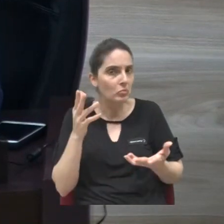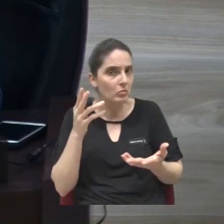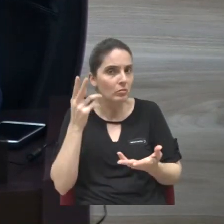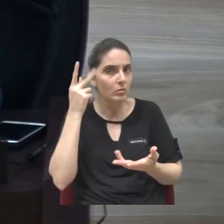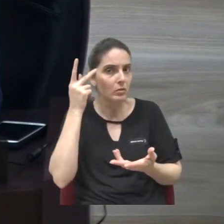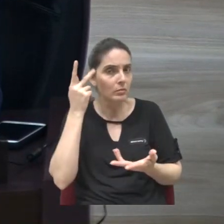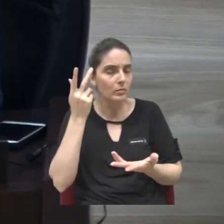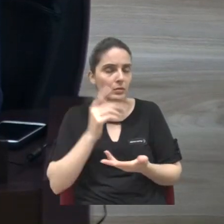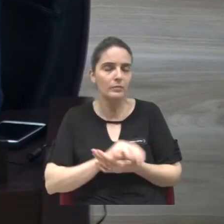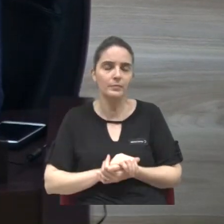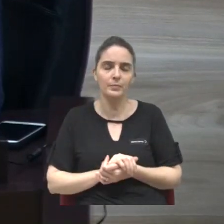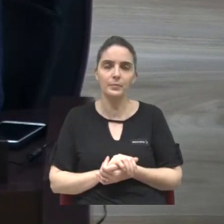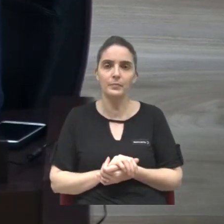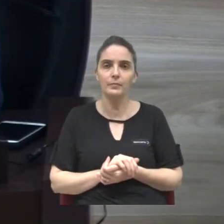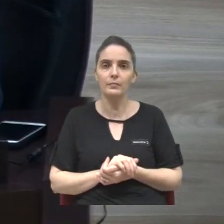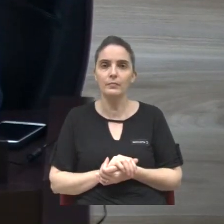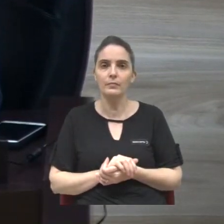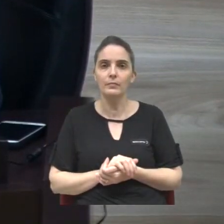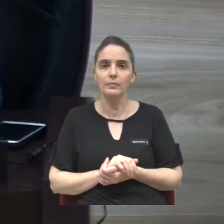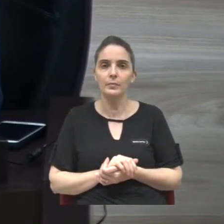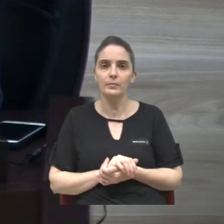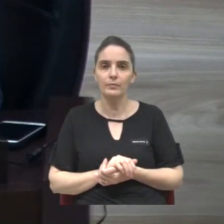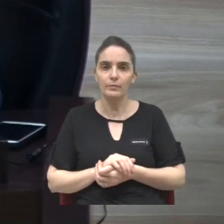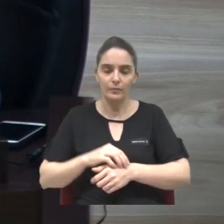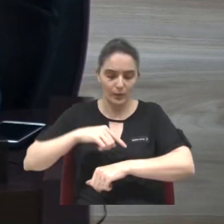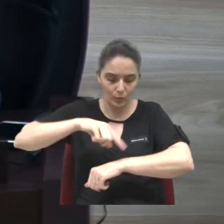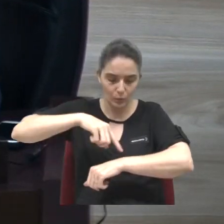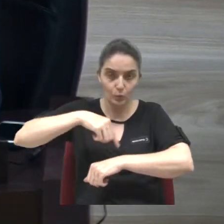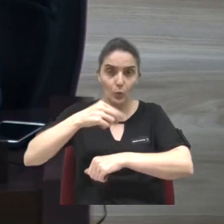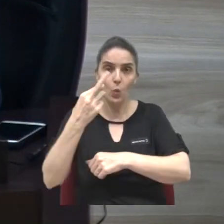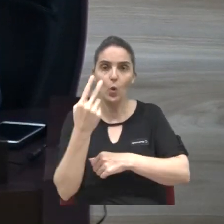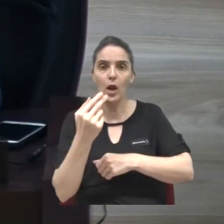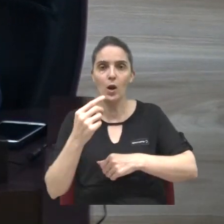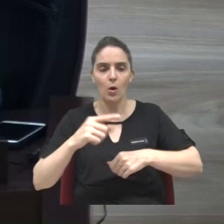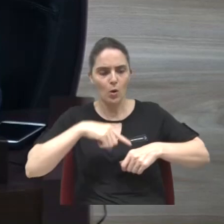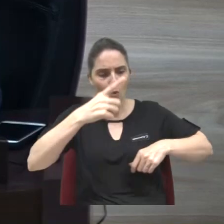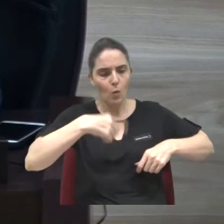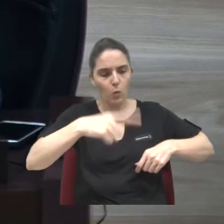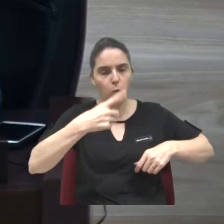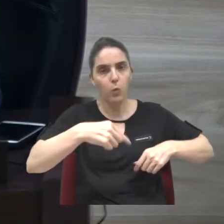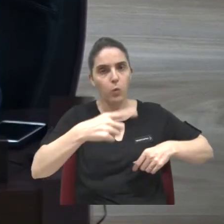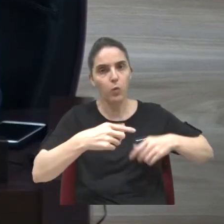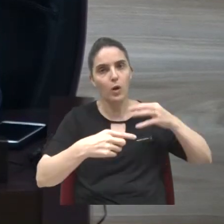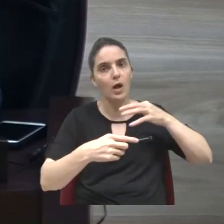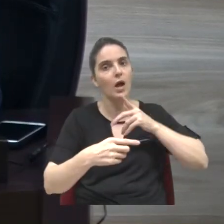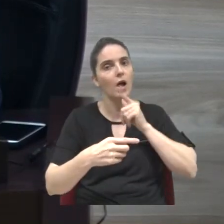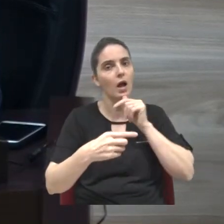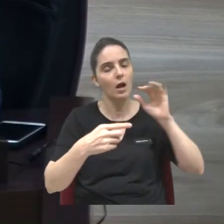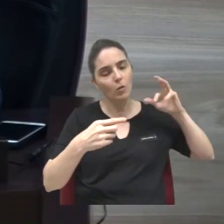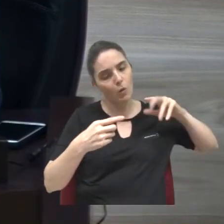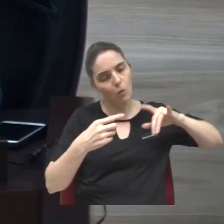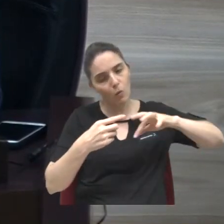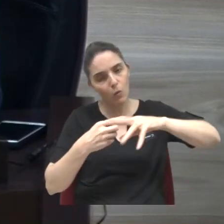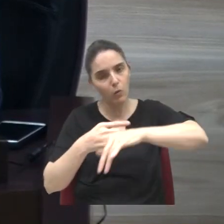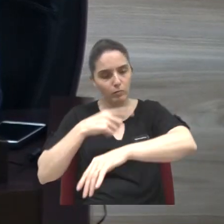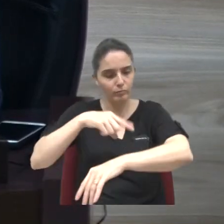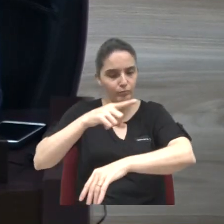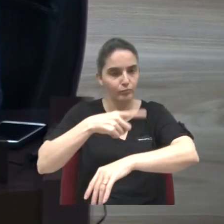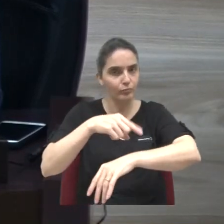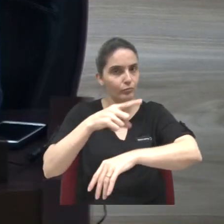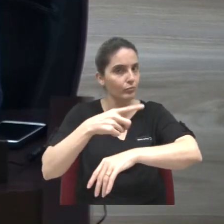é do que uma turbina, no qual a água passa e que, conforme isso ocorre, faz girar o mecanismo do